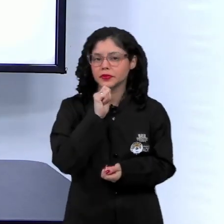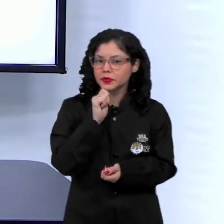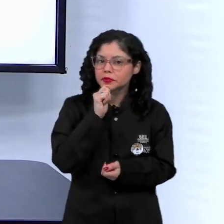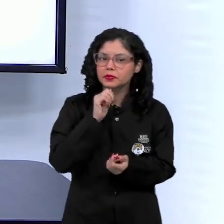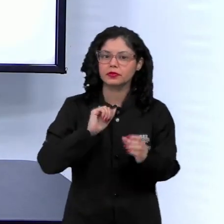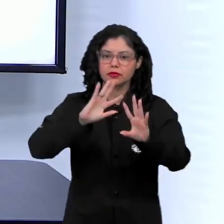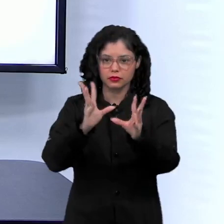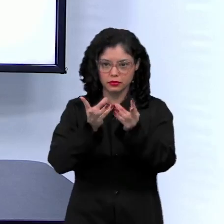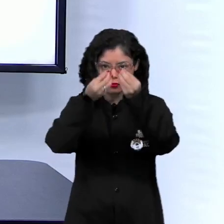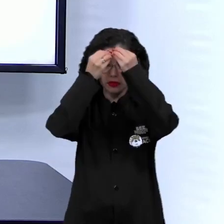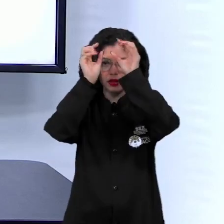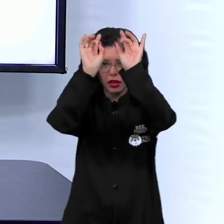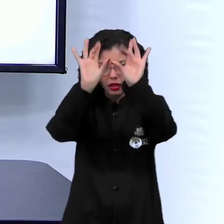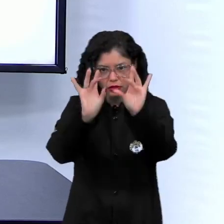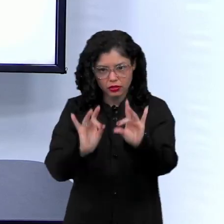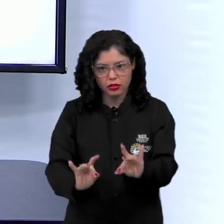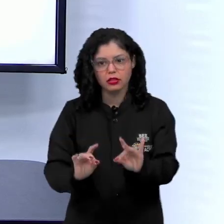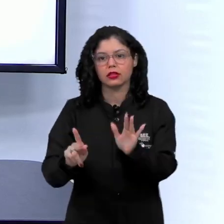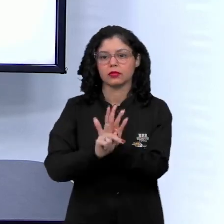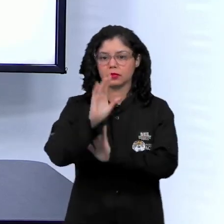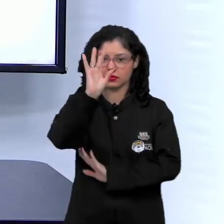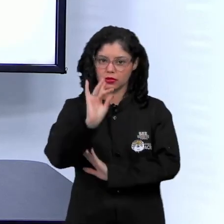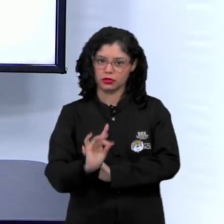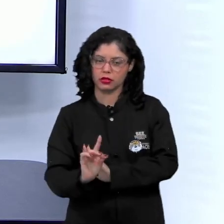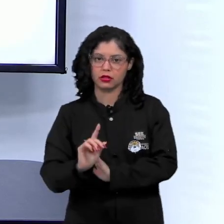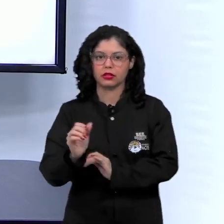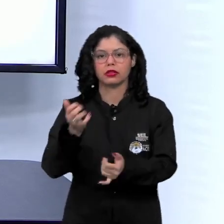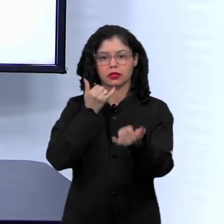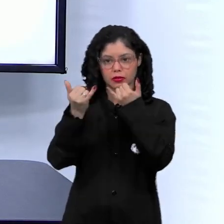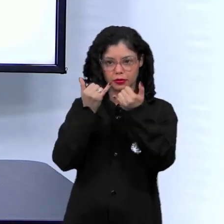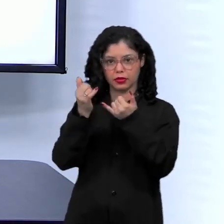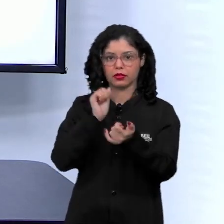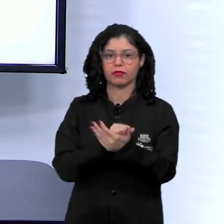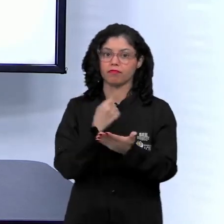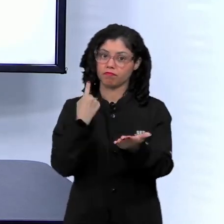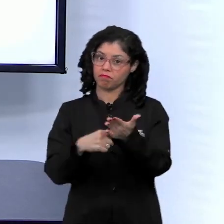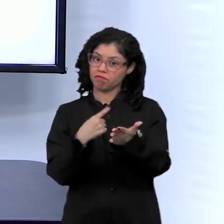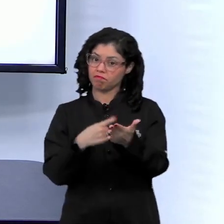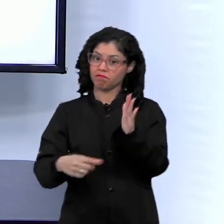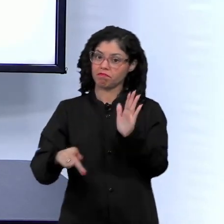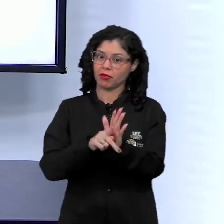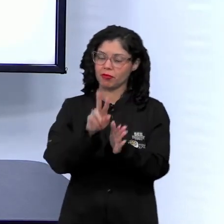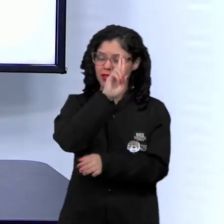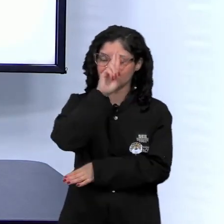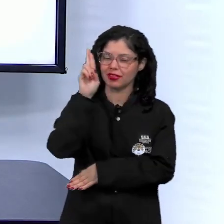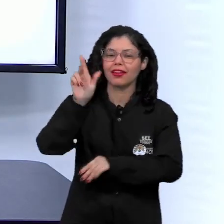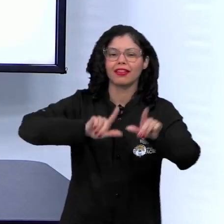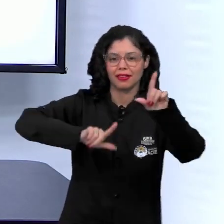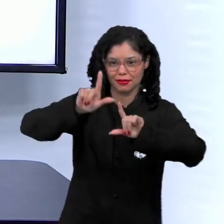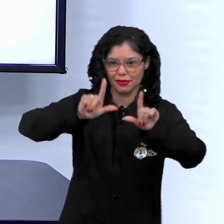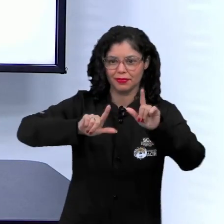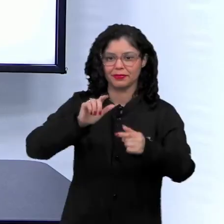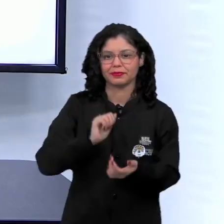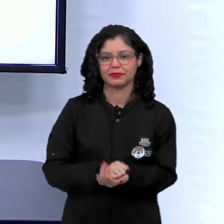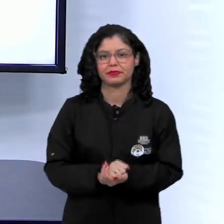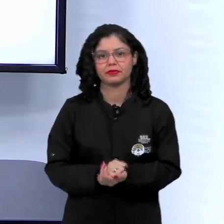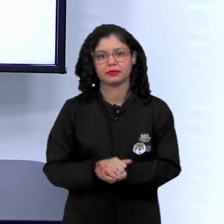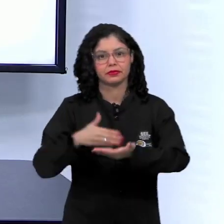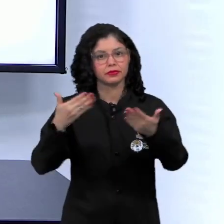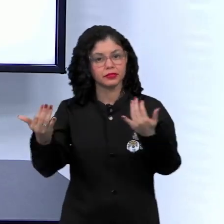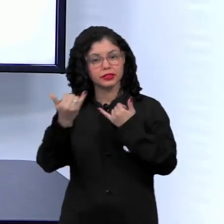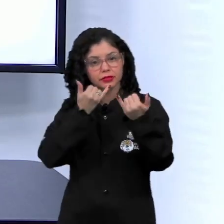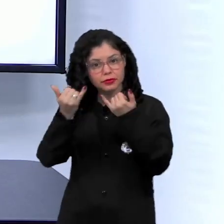ali captar cada detalhe. Isso foi um marco na história da televisão, da TV,